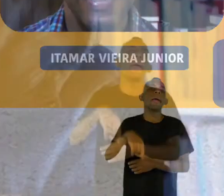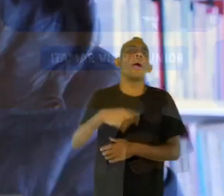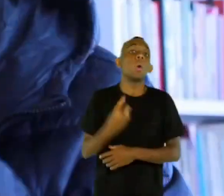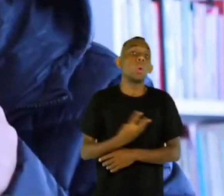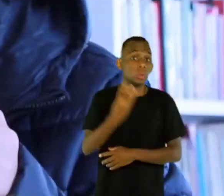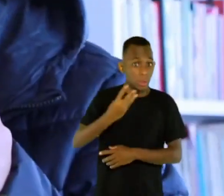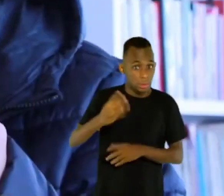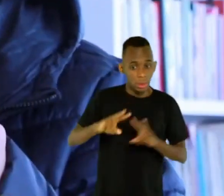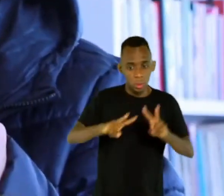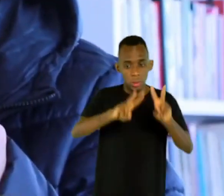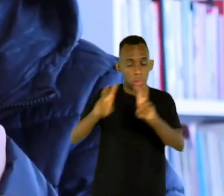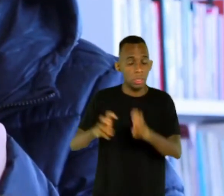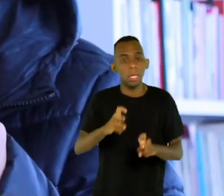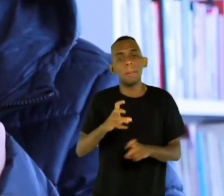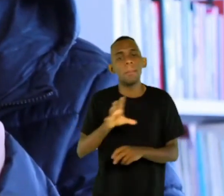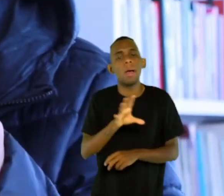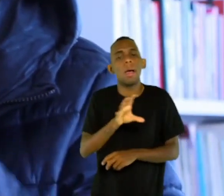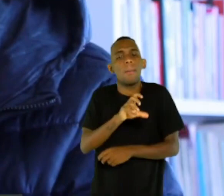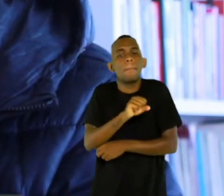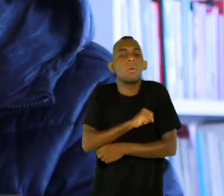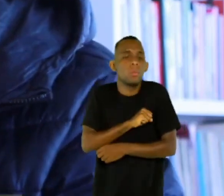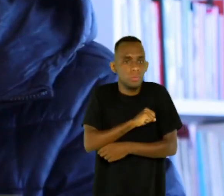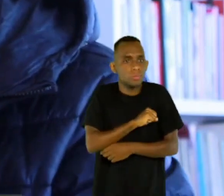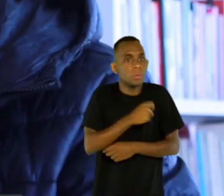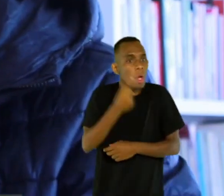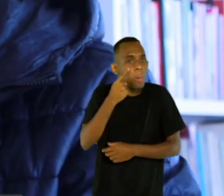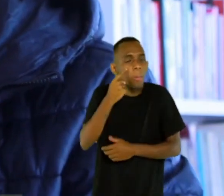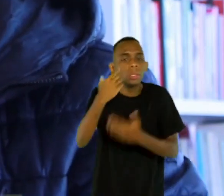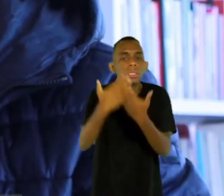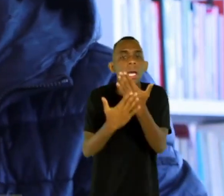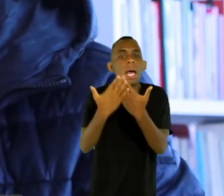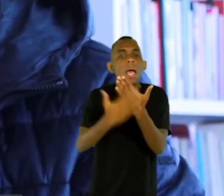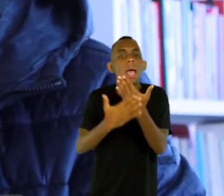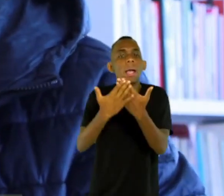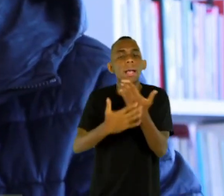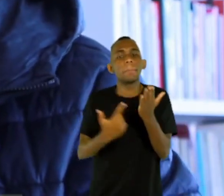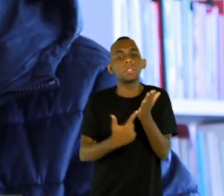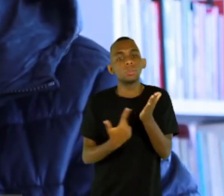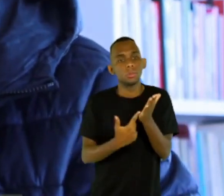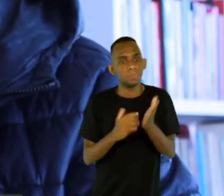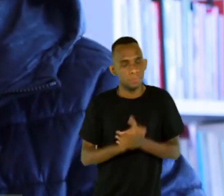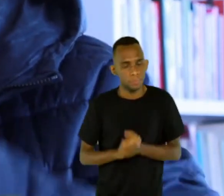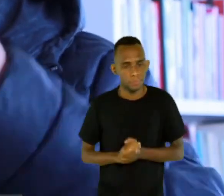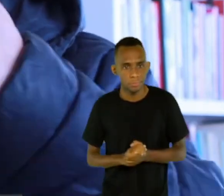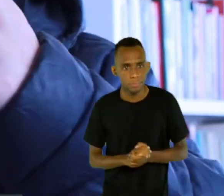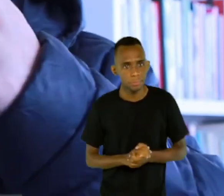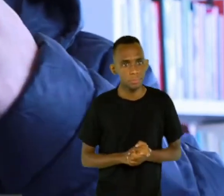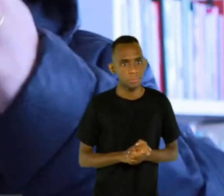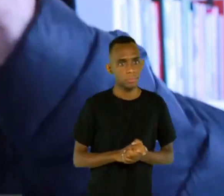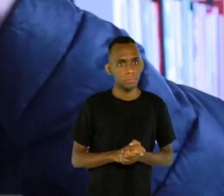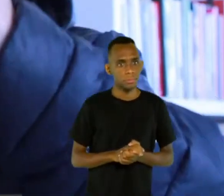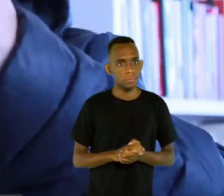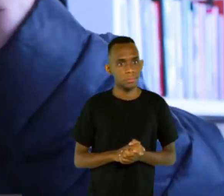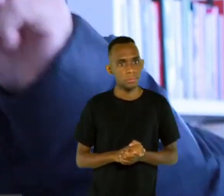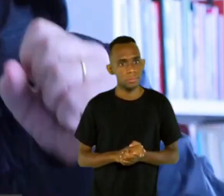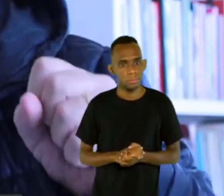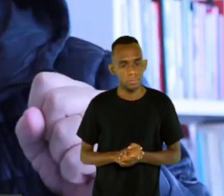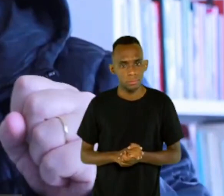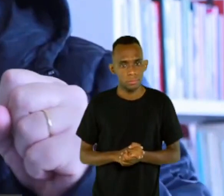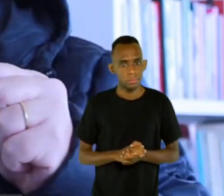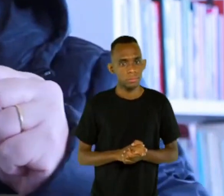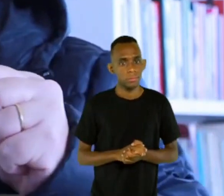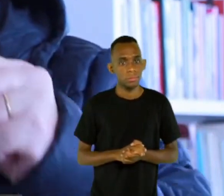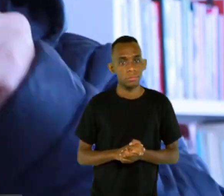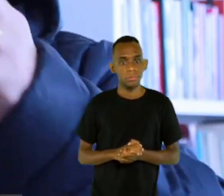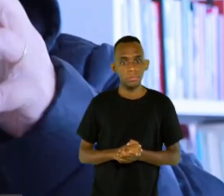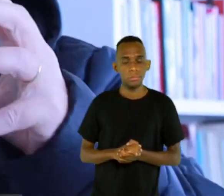para mostrar a capa linda, gente. Viu? Sérgio, momento Itamar